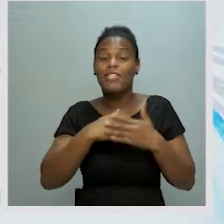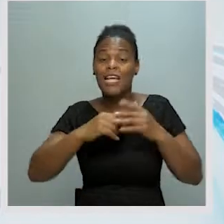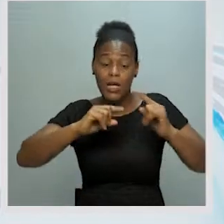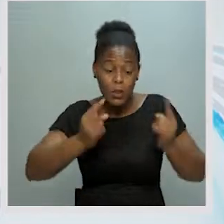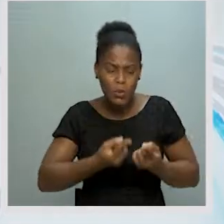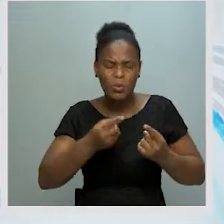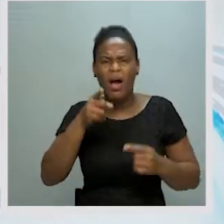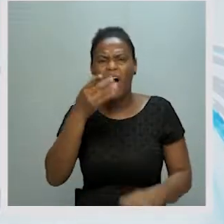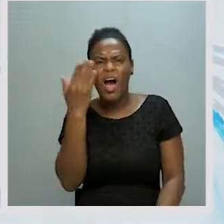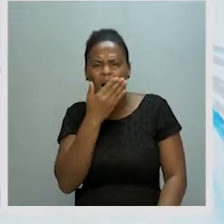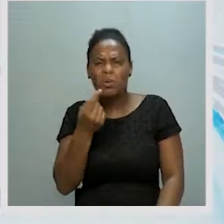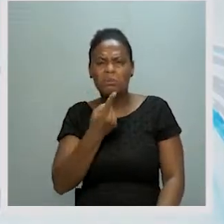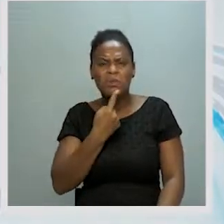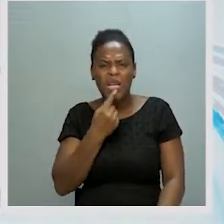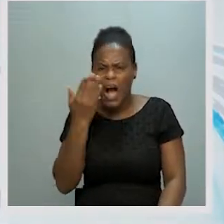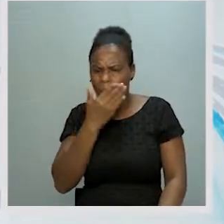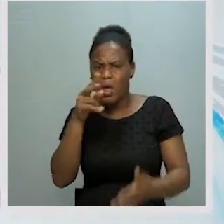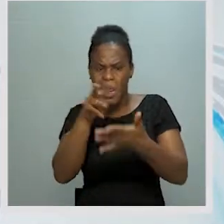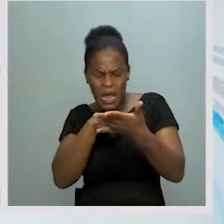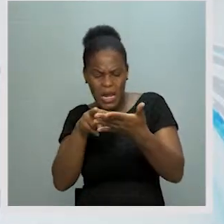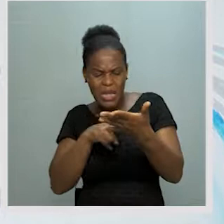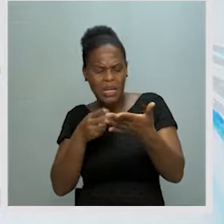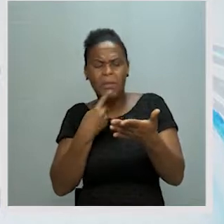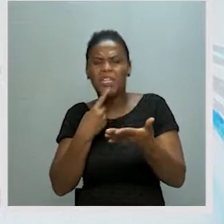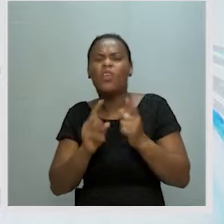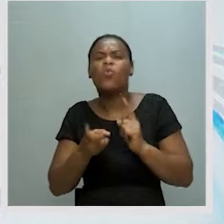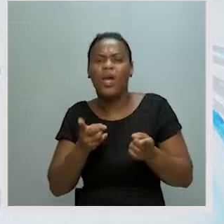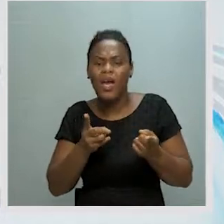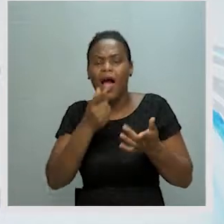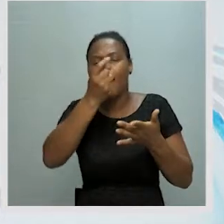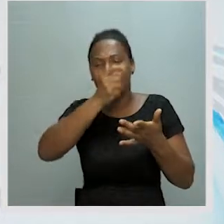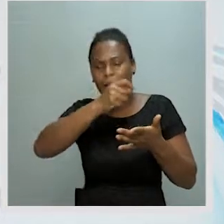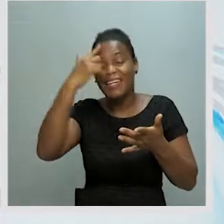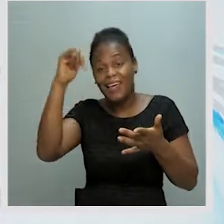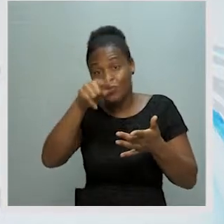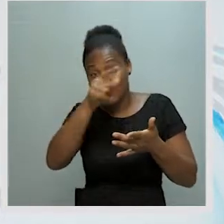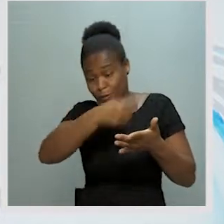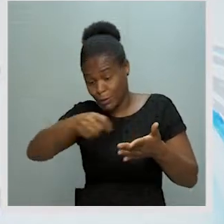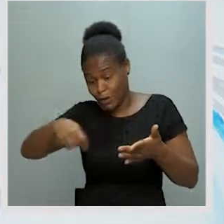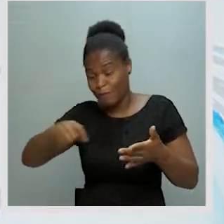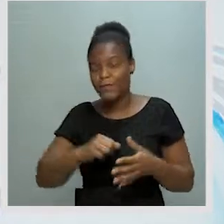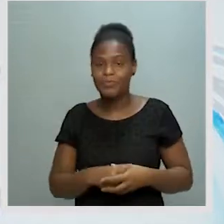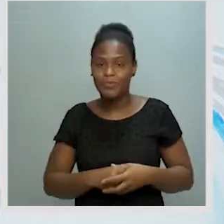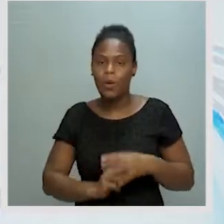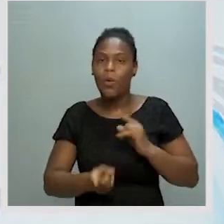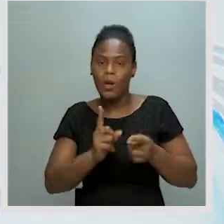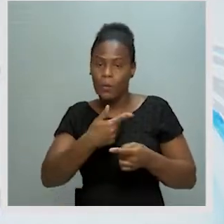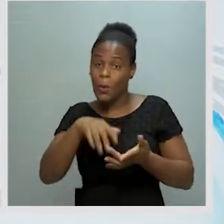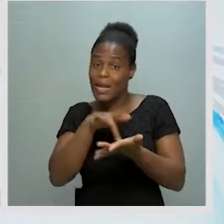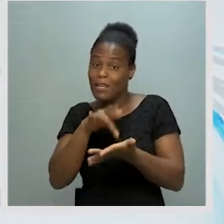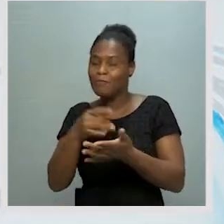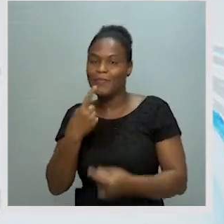nós entendemos da obra que nós lemos. Porque, na verdade, aquilo que nos mostra que nós entendemos uma obra é o resumo dela que nós